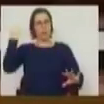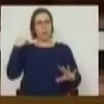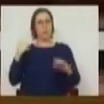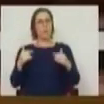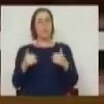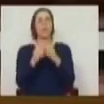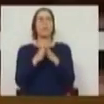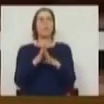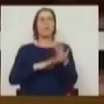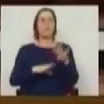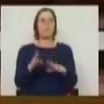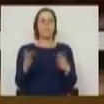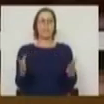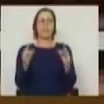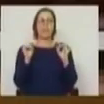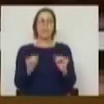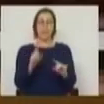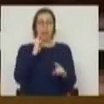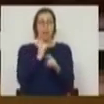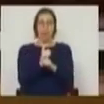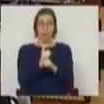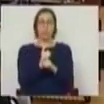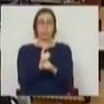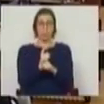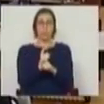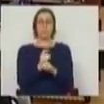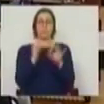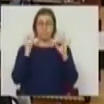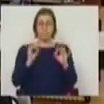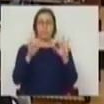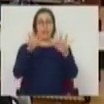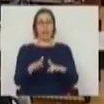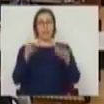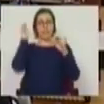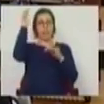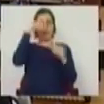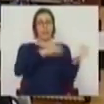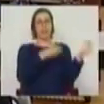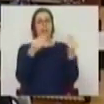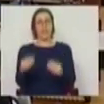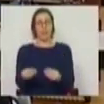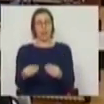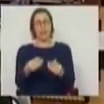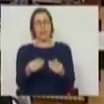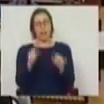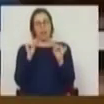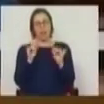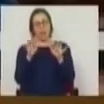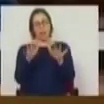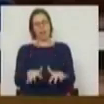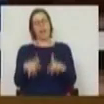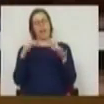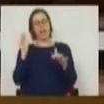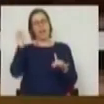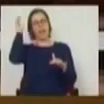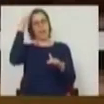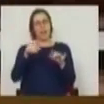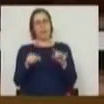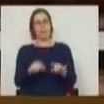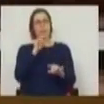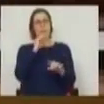passado, tudo faremos para que esta auditoria chegue à Assembleia da República. Muito obrigado, senhora deputada. E para que esta Mariana Assembleia Mortágua da